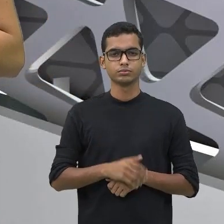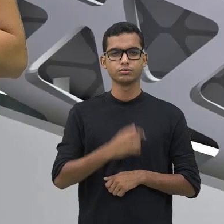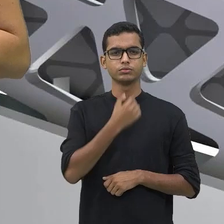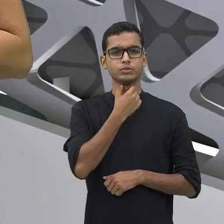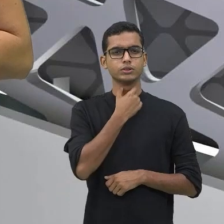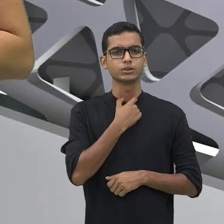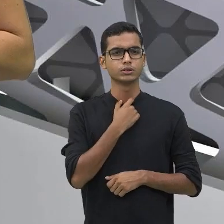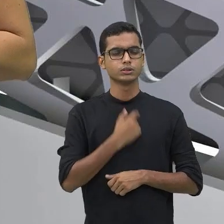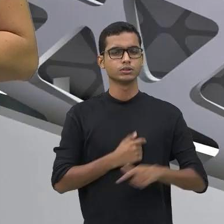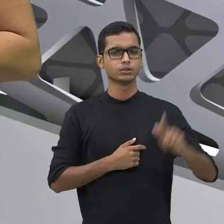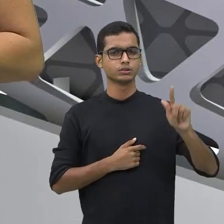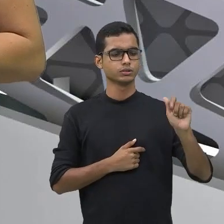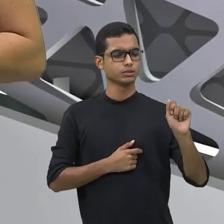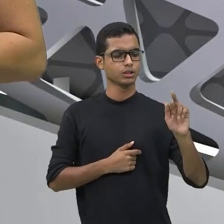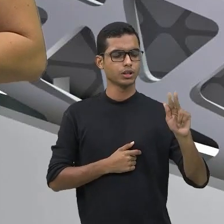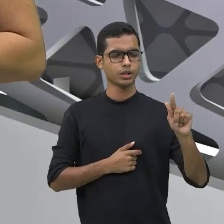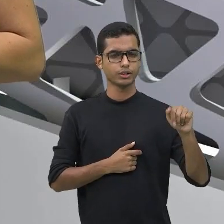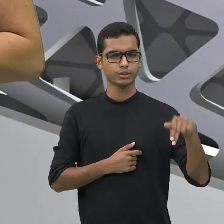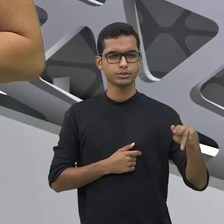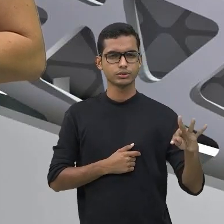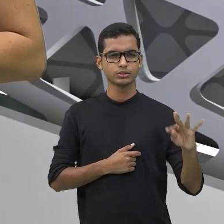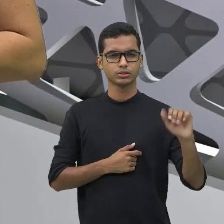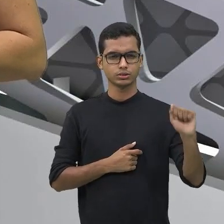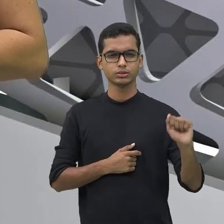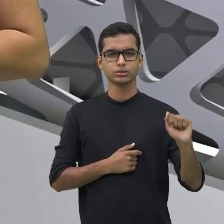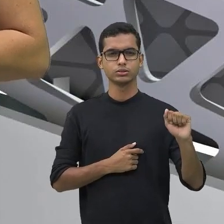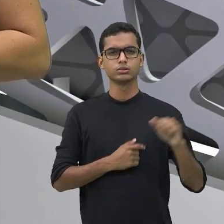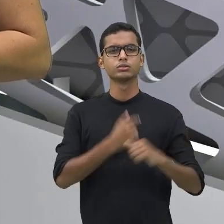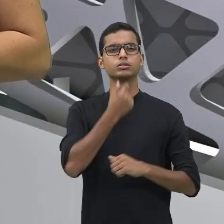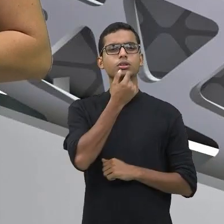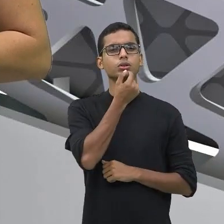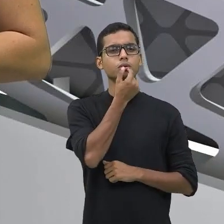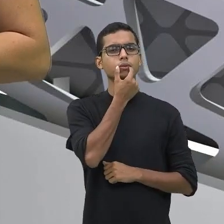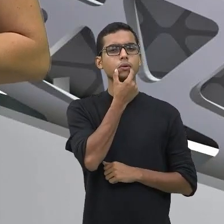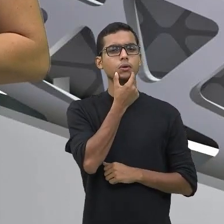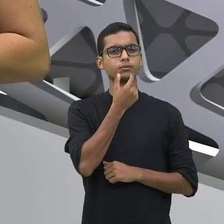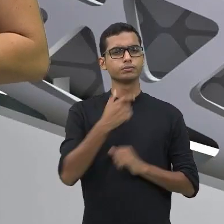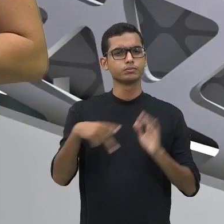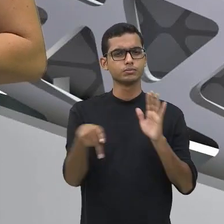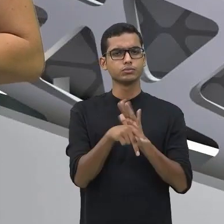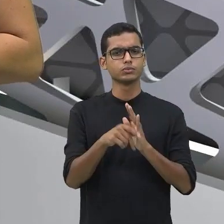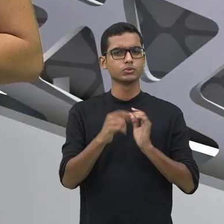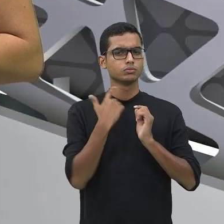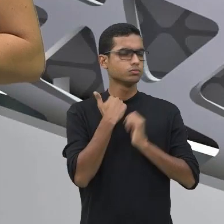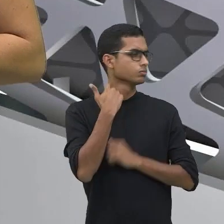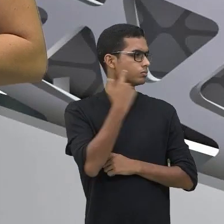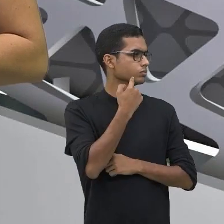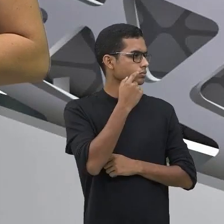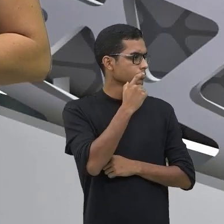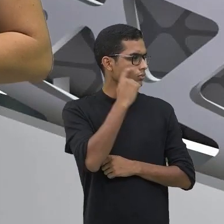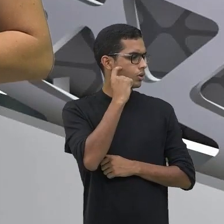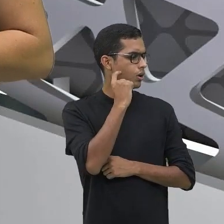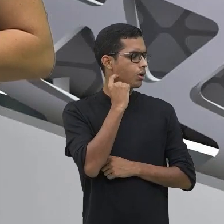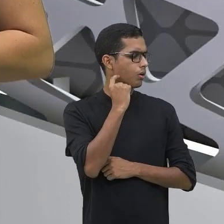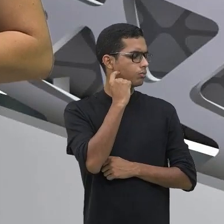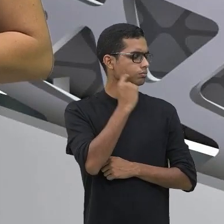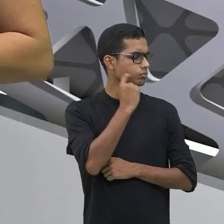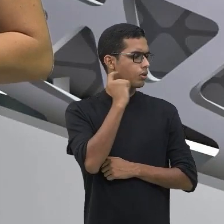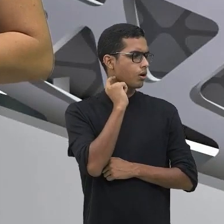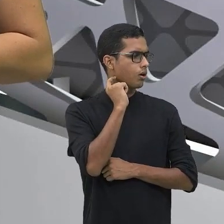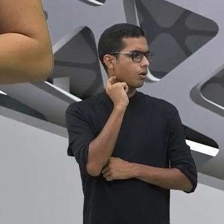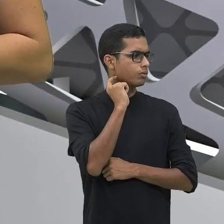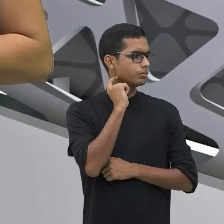o alimento entra aqui na boca, vai aqui, ó, para faringe. Esse canal aqui, que parece